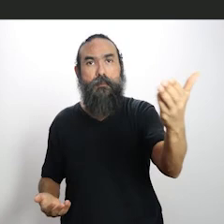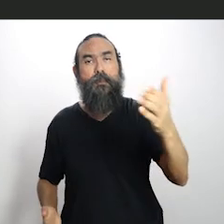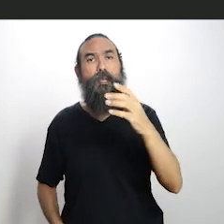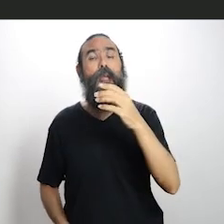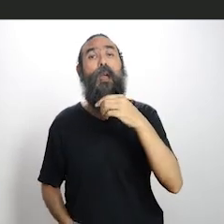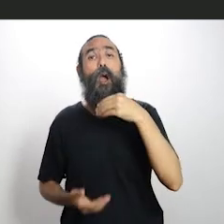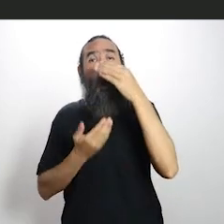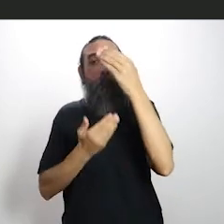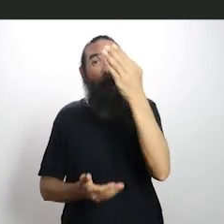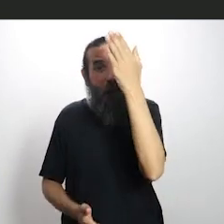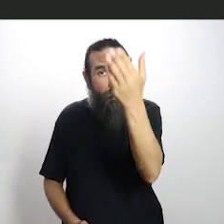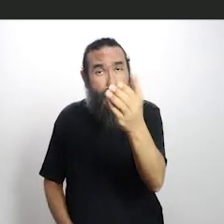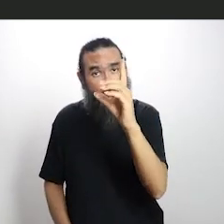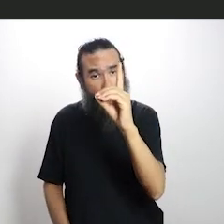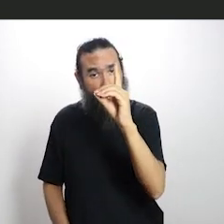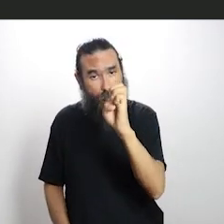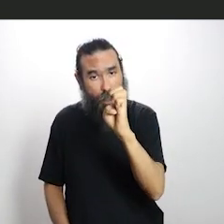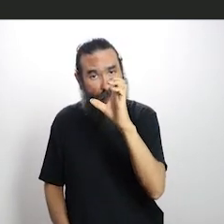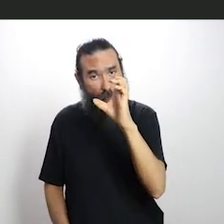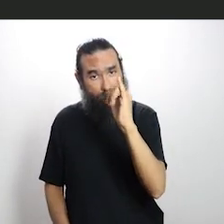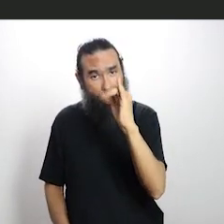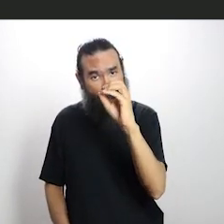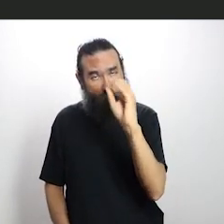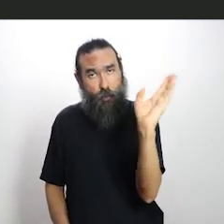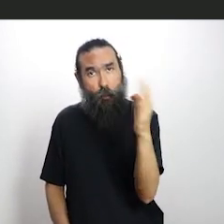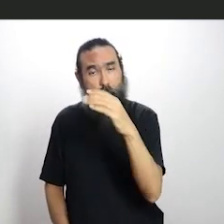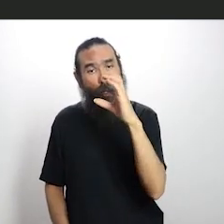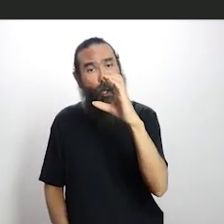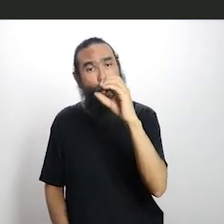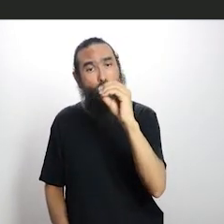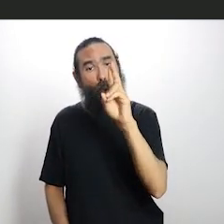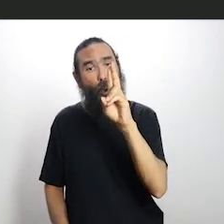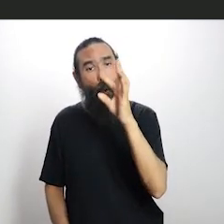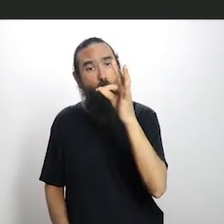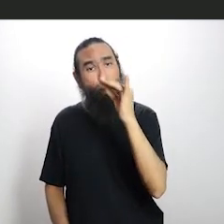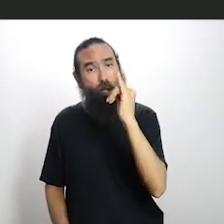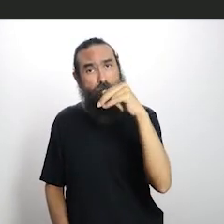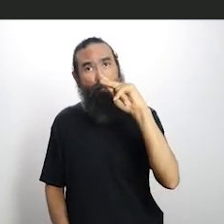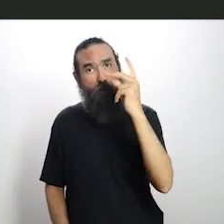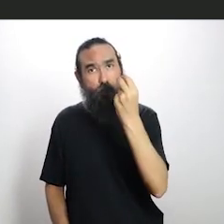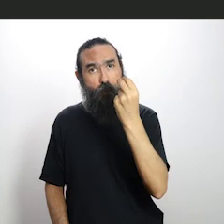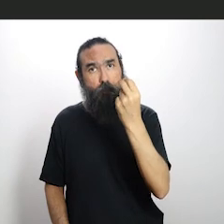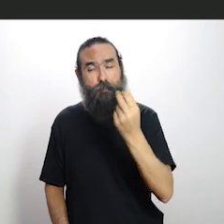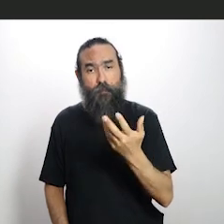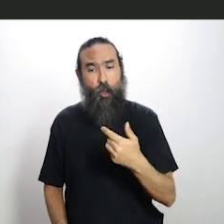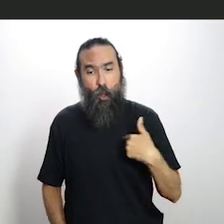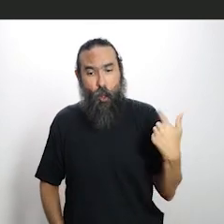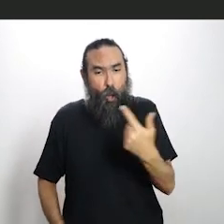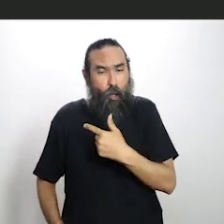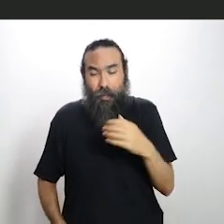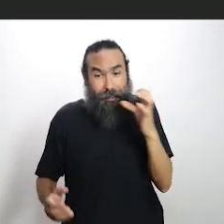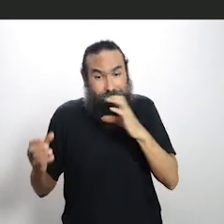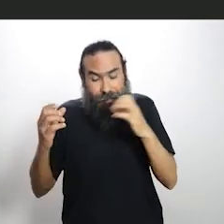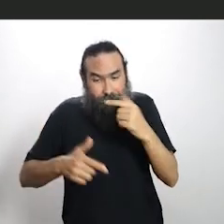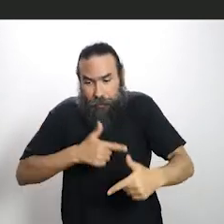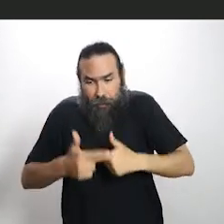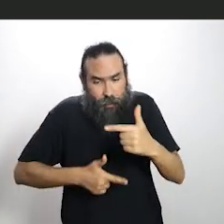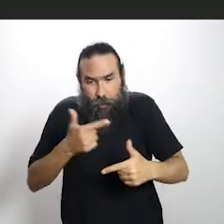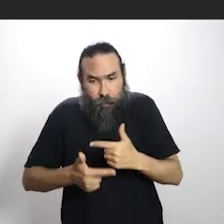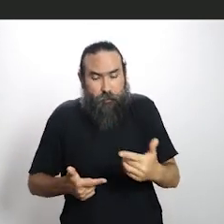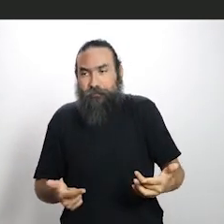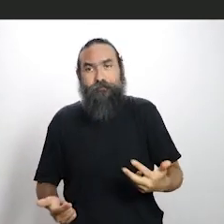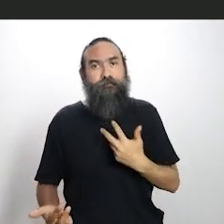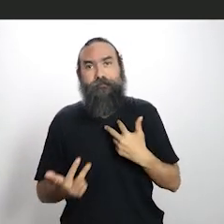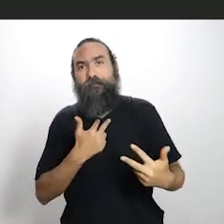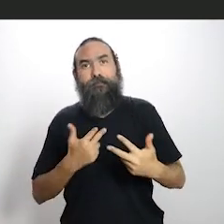o futuro atual secretário de retomada essa secretaria que o governador Ronaldo Caiado está criando para enfrentar esse momento